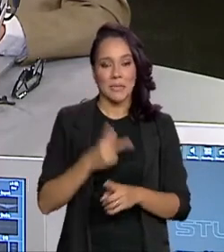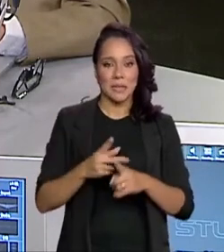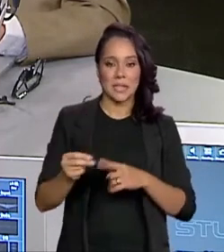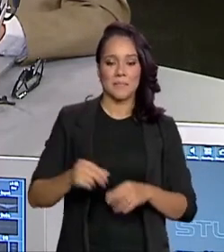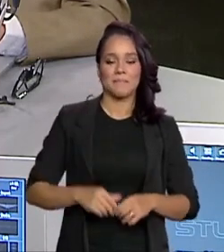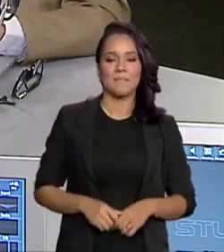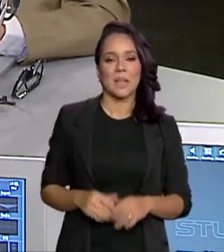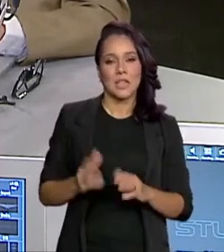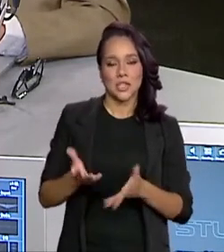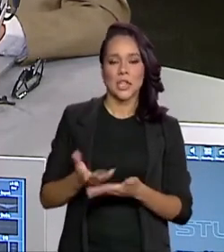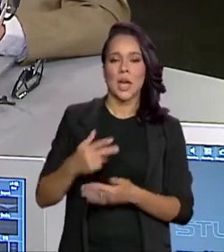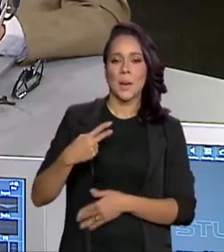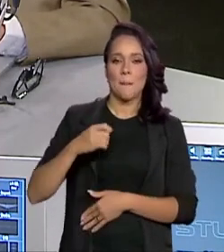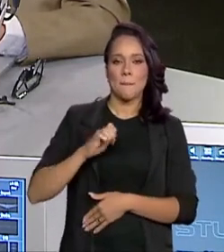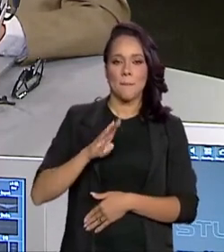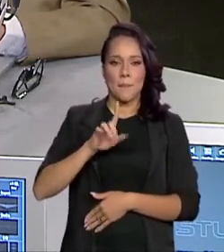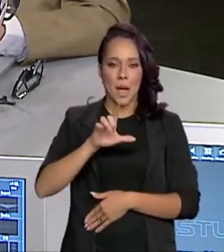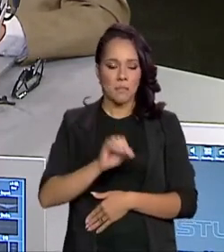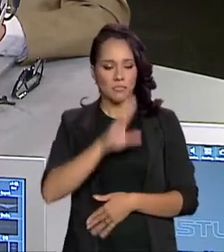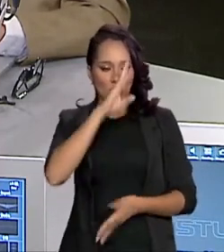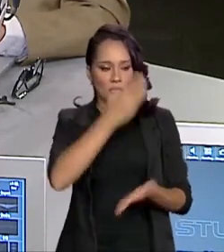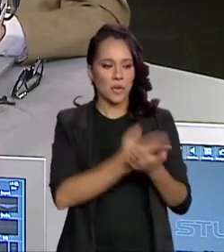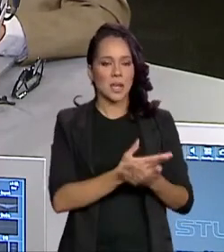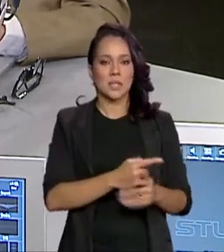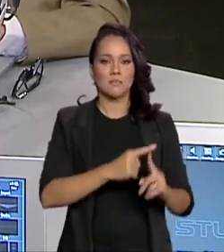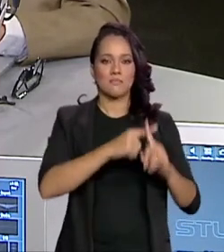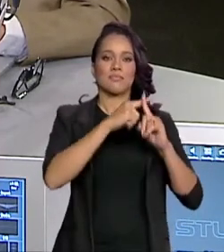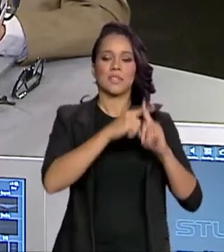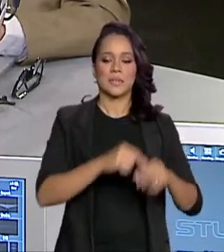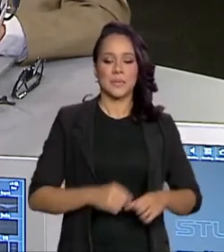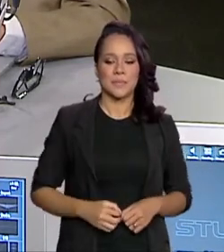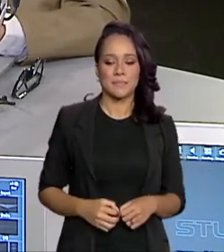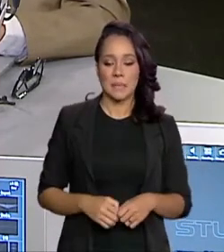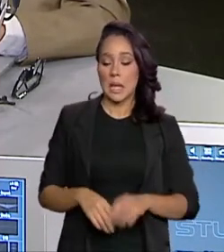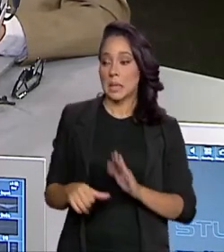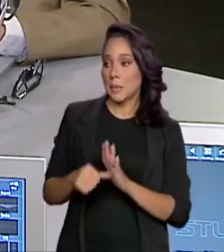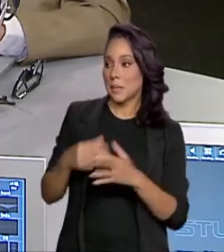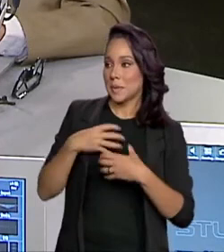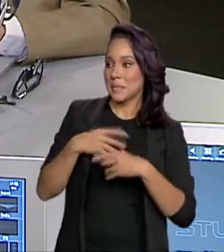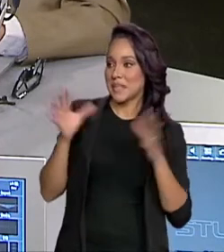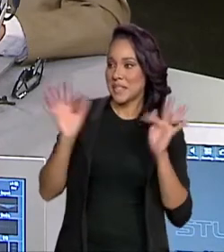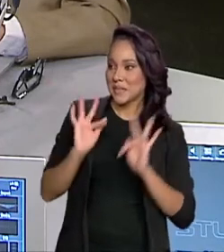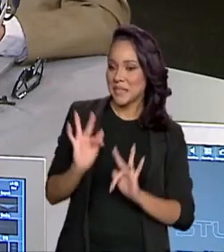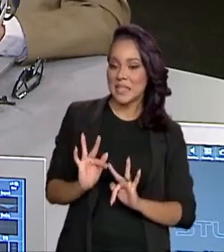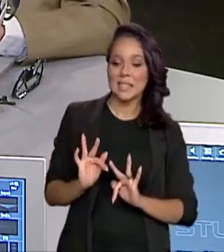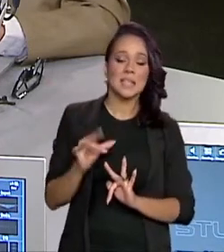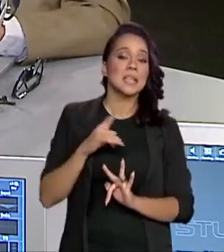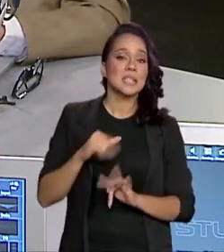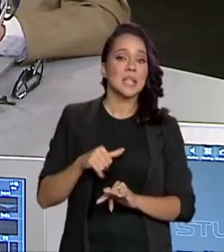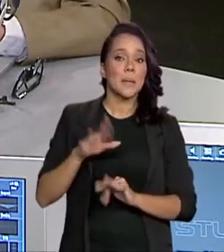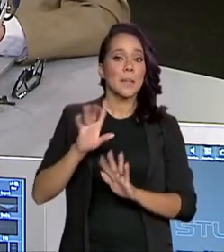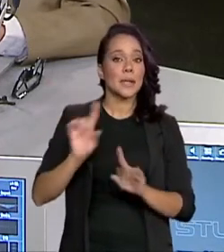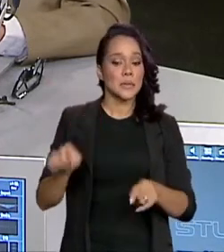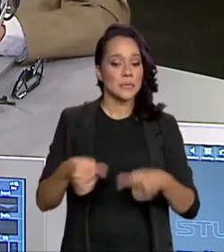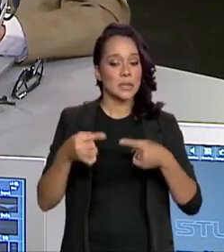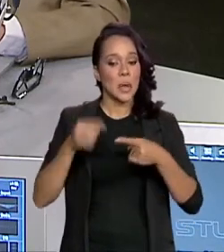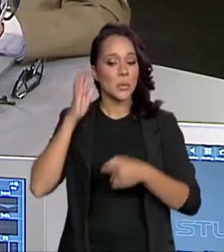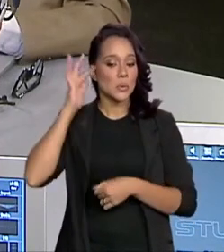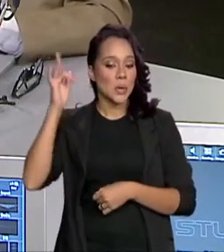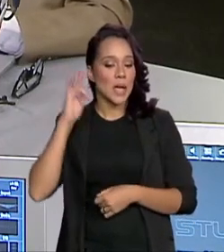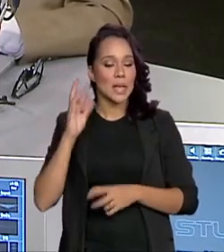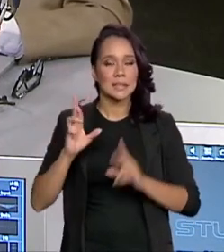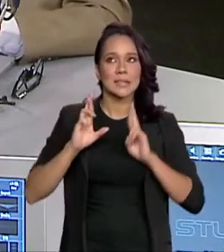títulos. Já o atacante Pablo mantém a confiança por um título do Furacão. Primeiro, muito feliz de ter chegado em mais uma final tão sonhada,